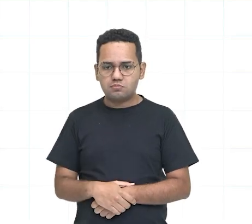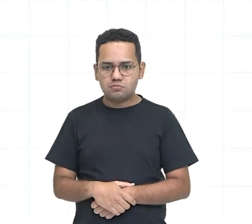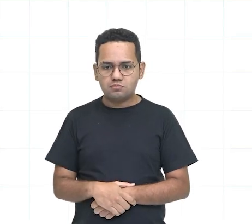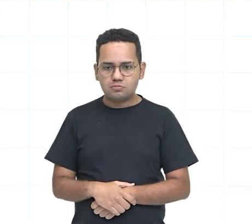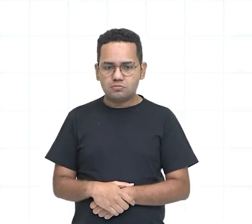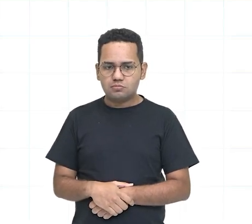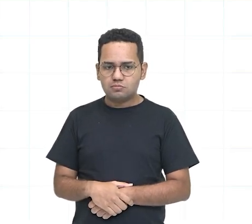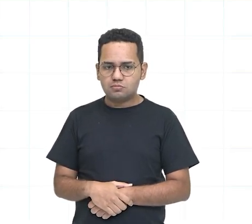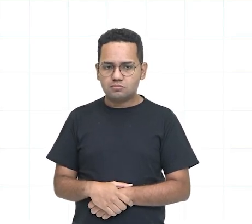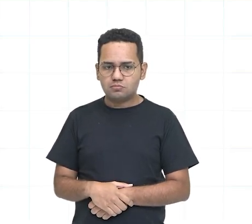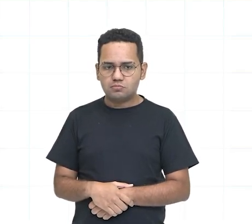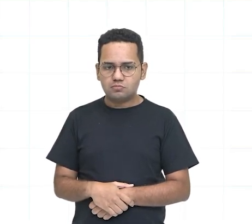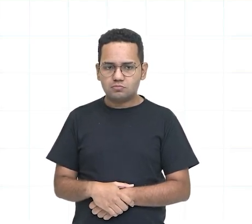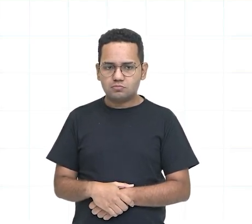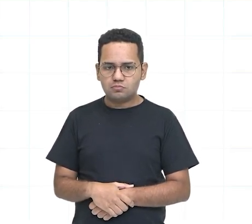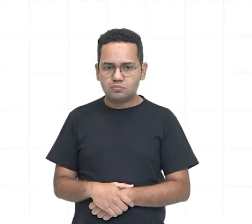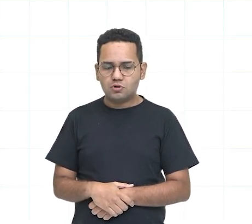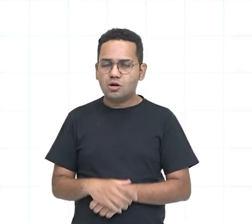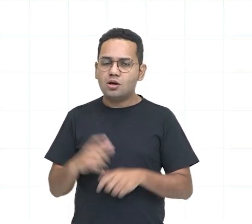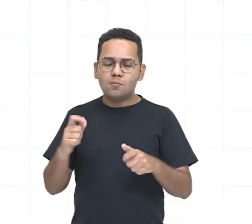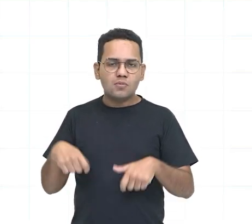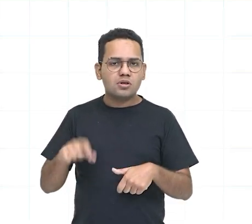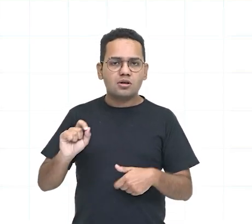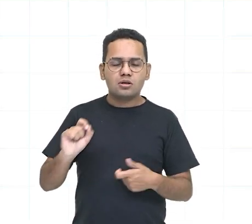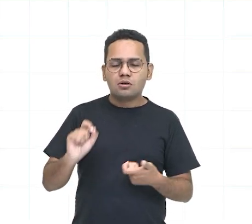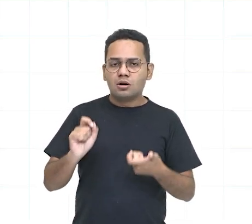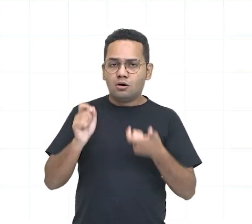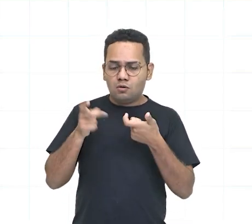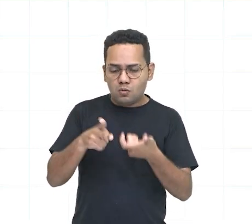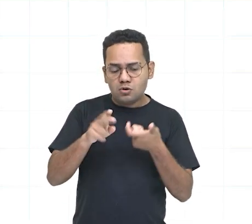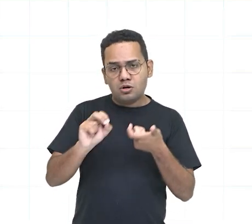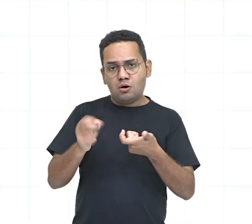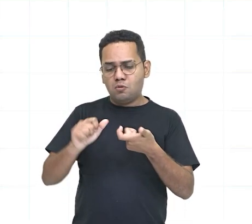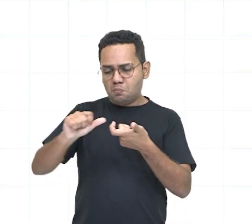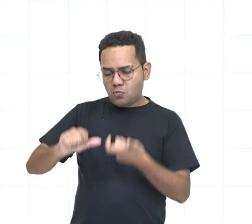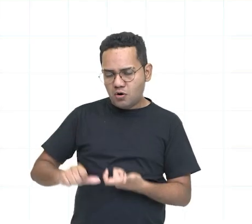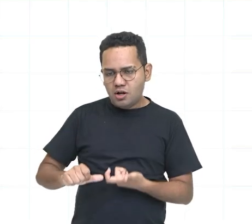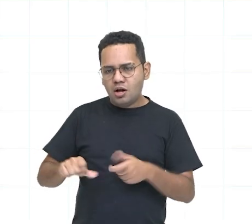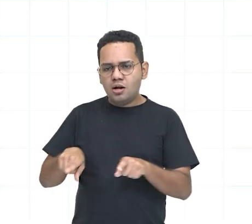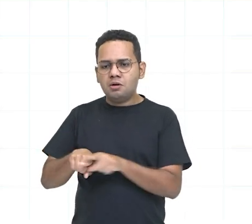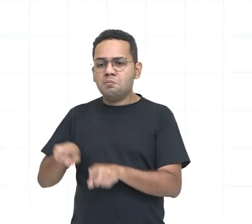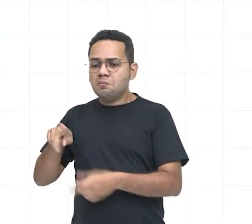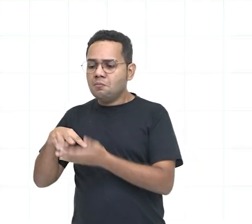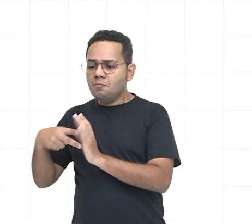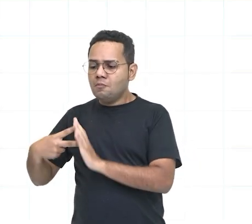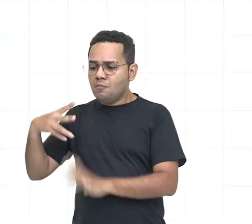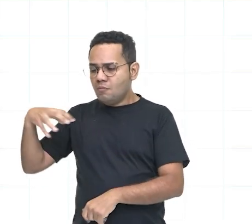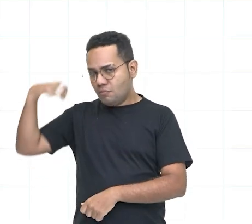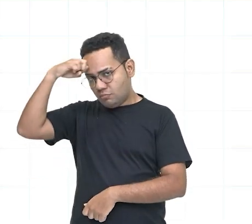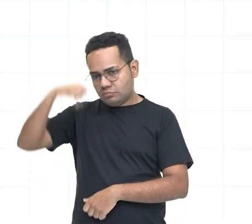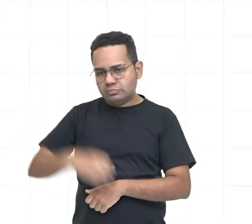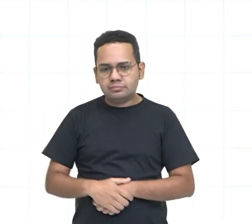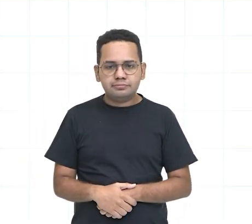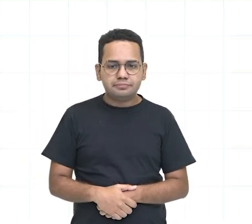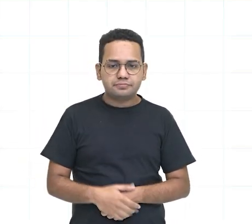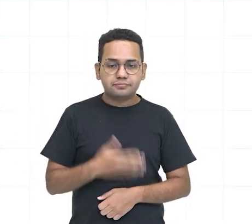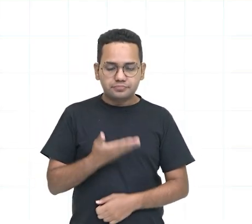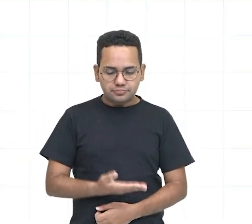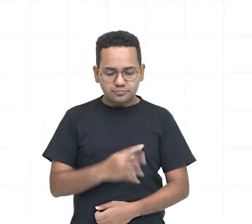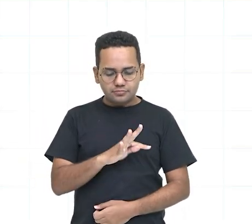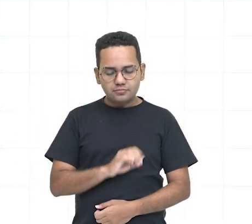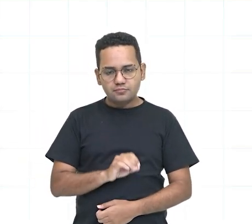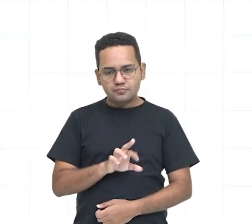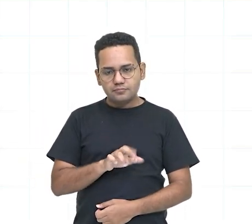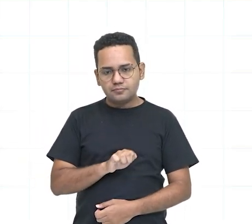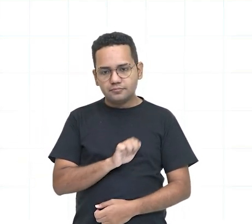ele pode ser regular ou irregular, e o significado aprender. E por último, o verbo to travel, que é